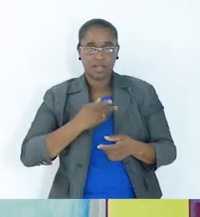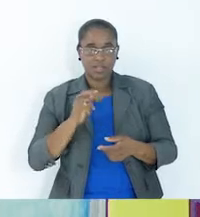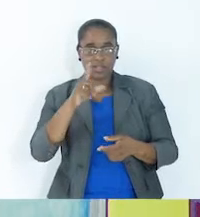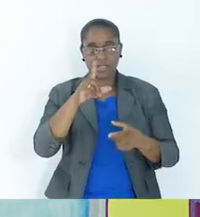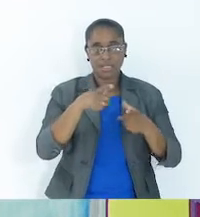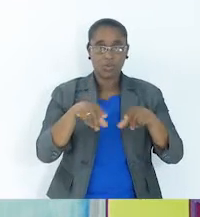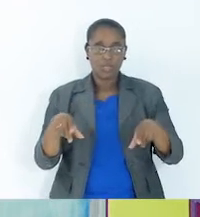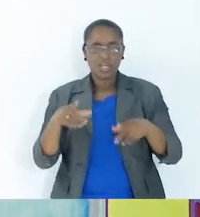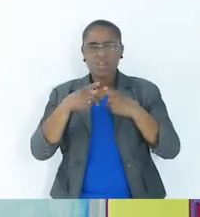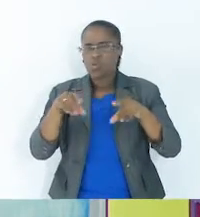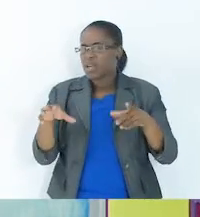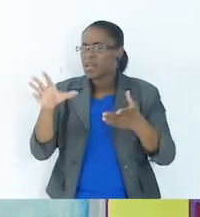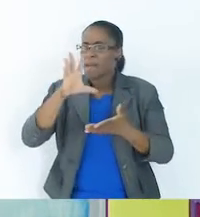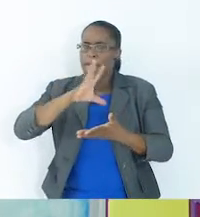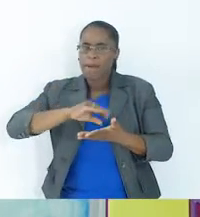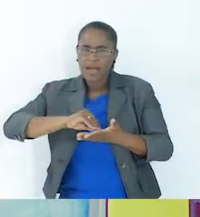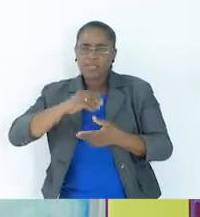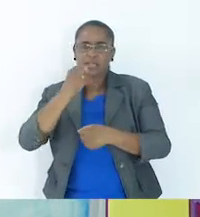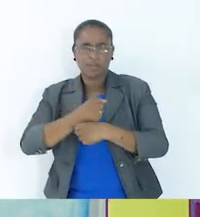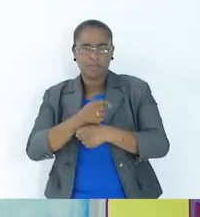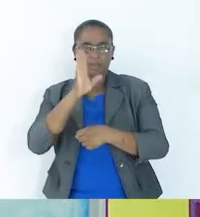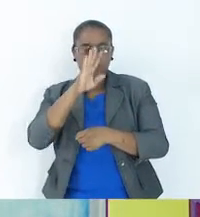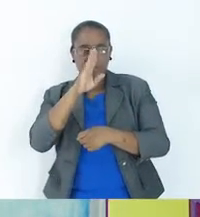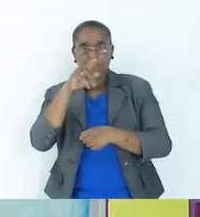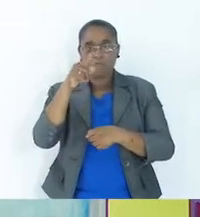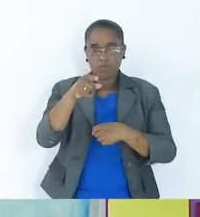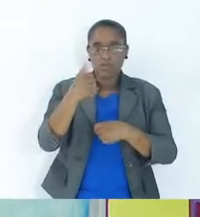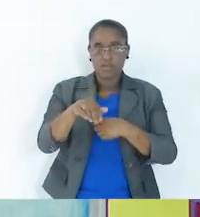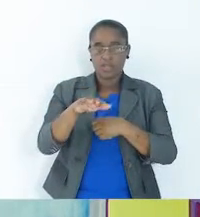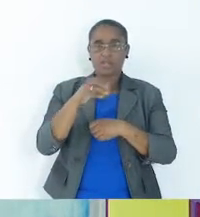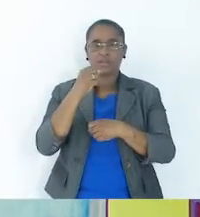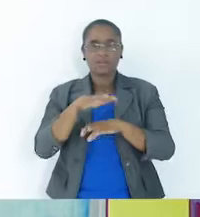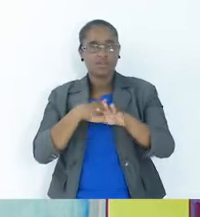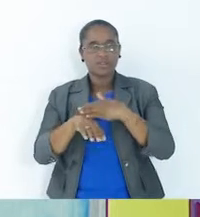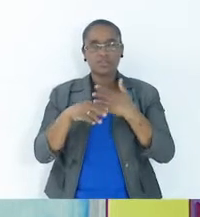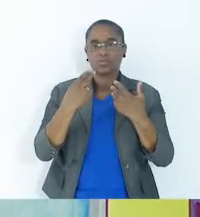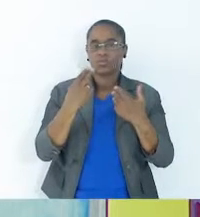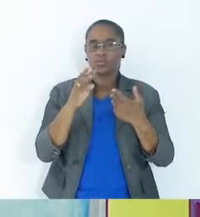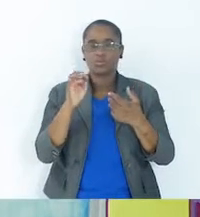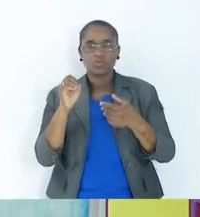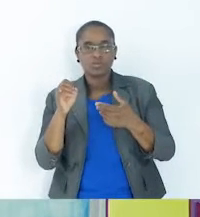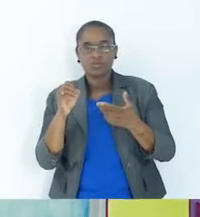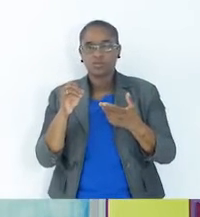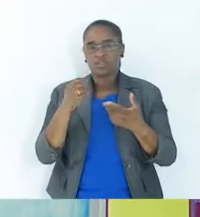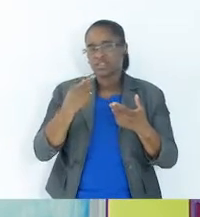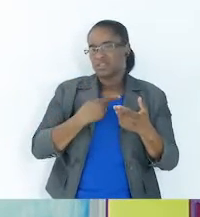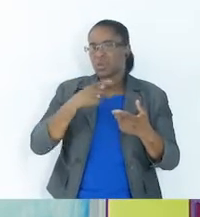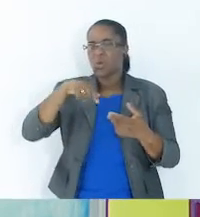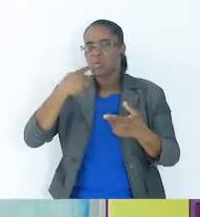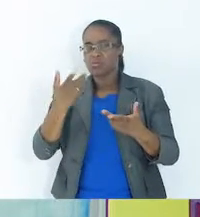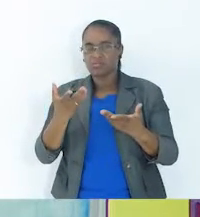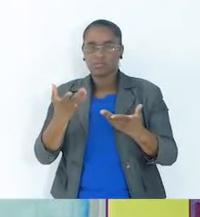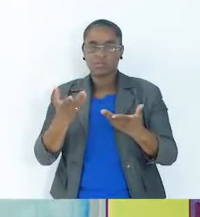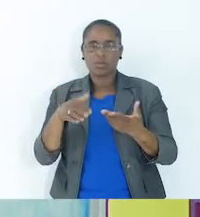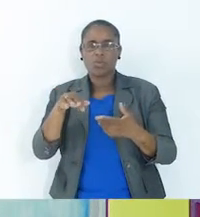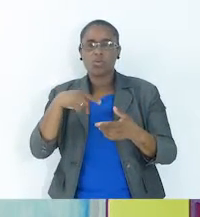trabalhada. Se estás a fazer uma música, rap, ou seja lá qual é outro género, tu